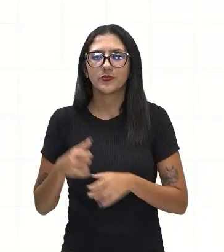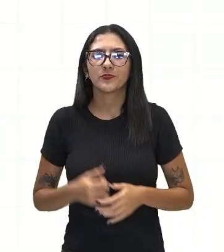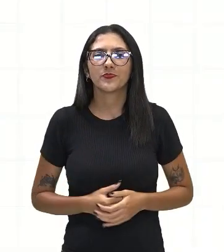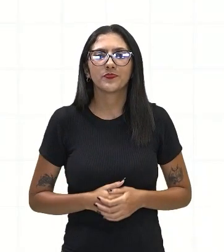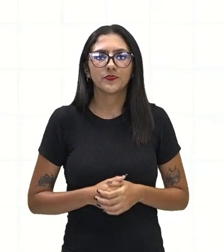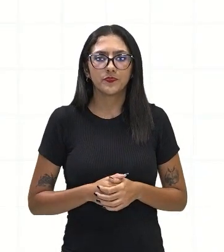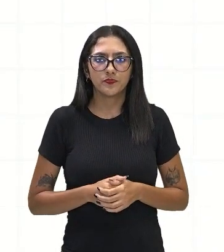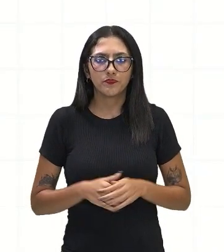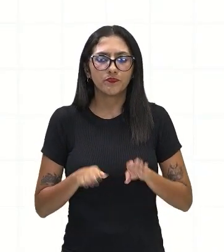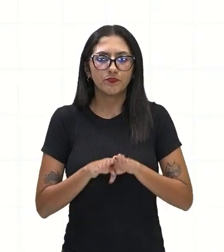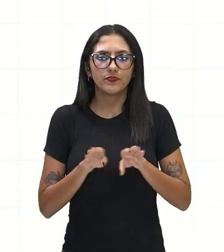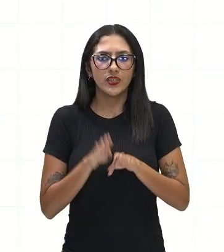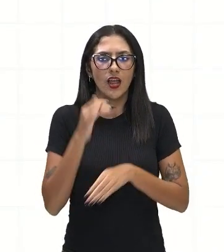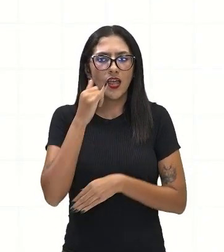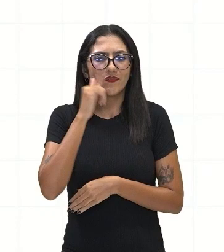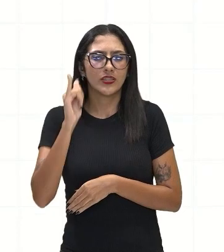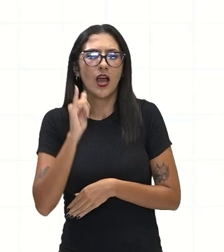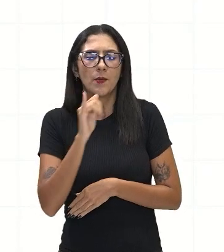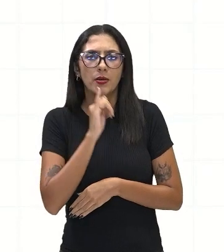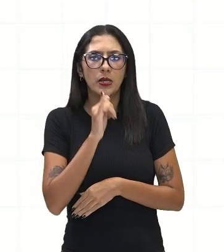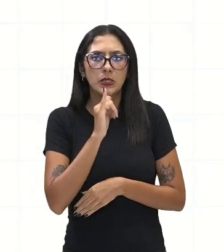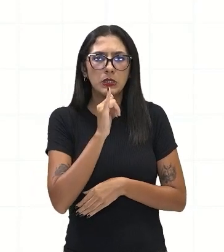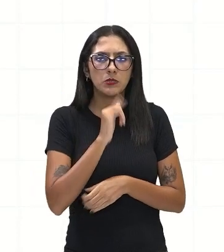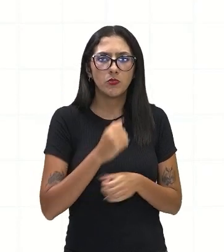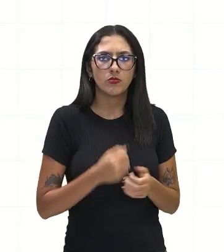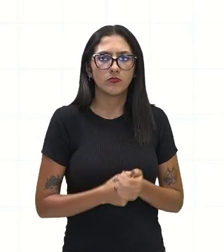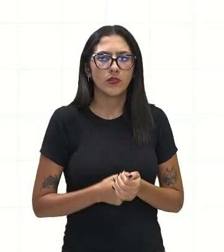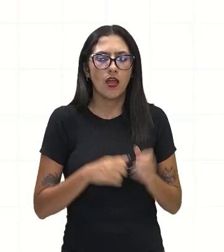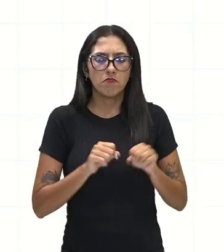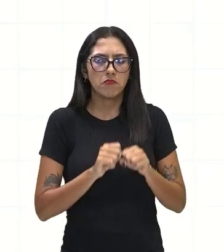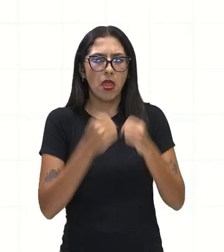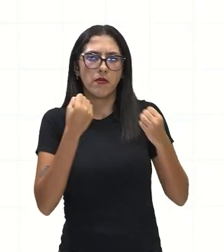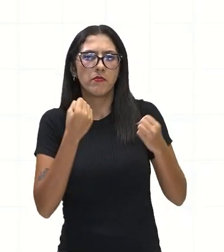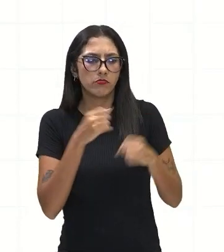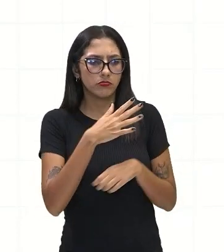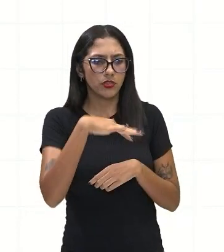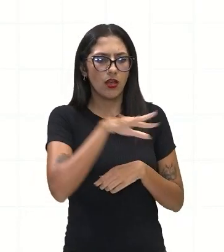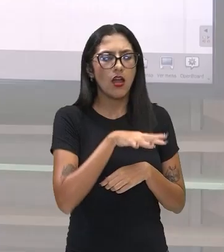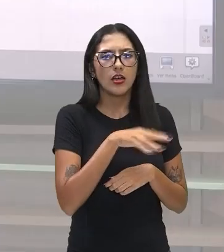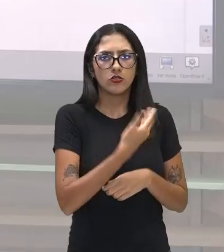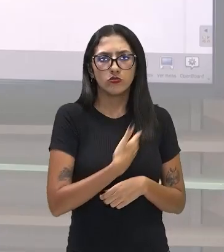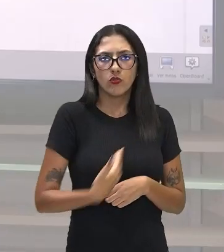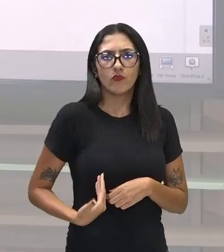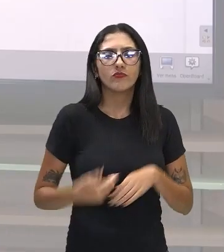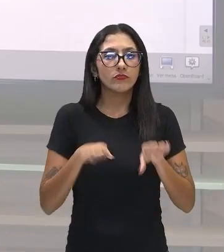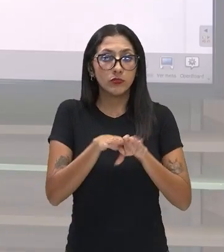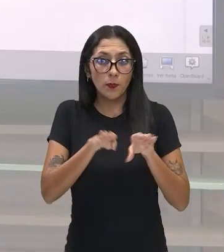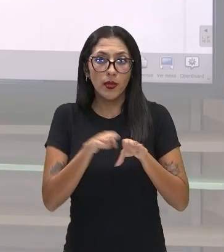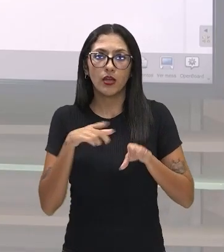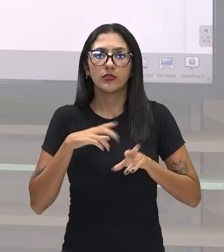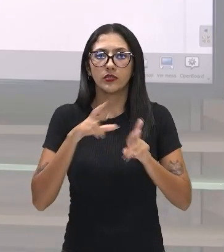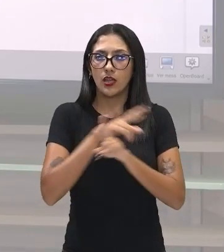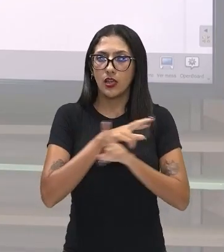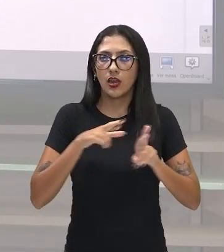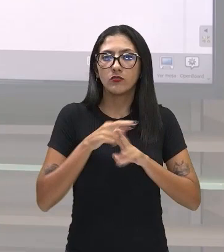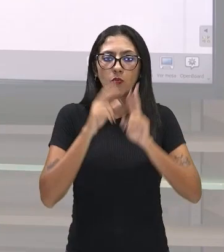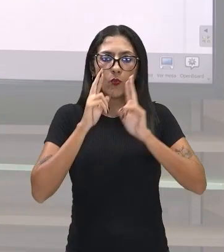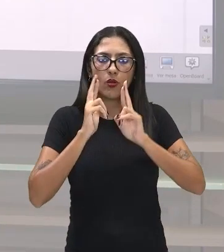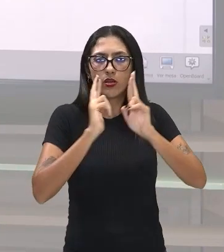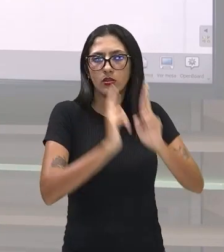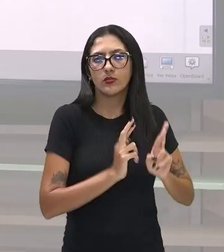Não depredar prédios públicos também é a demonstração de cidadania.